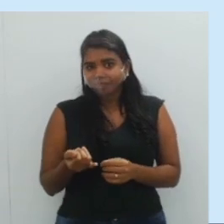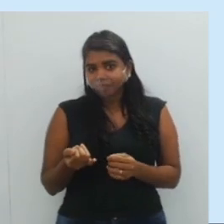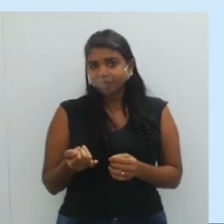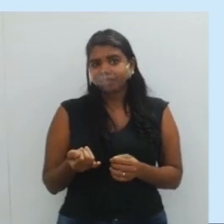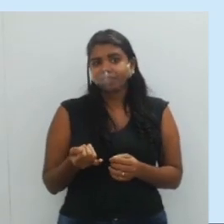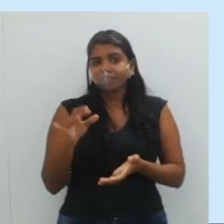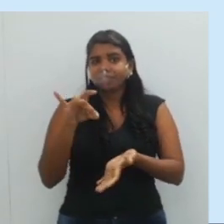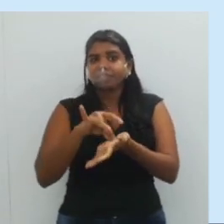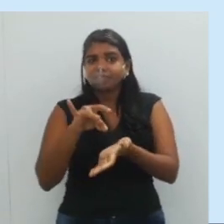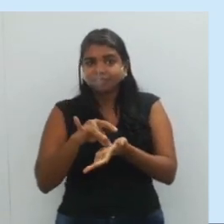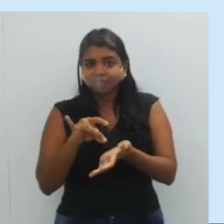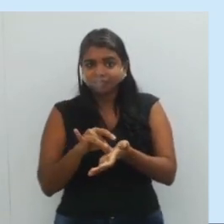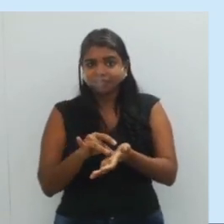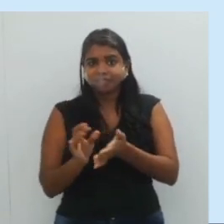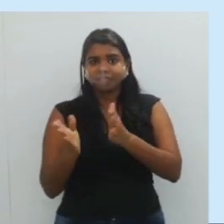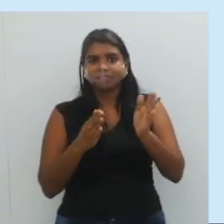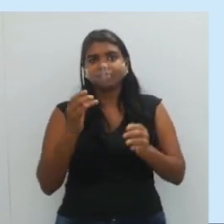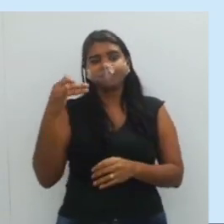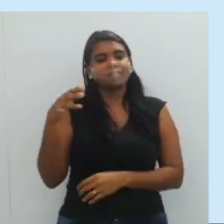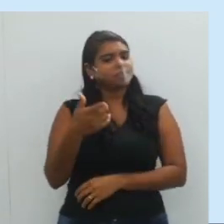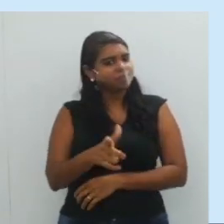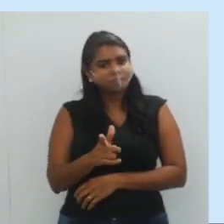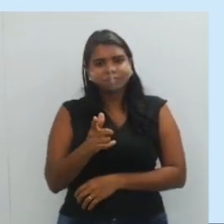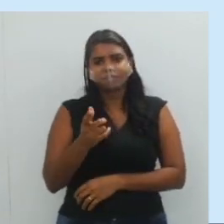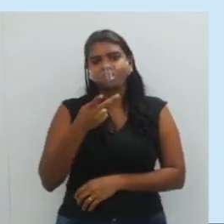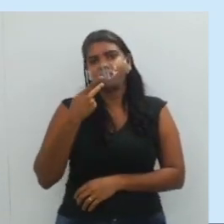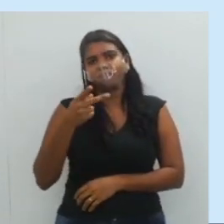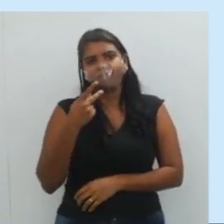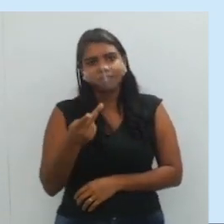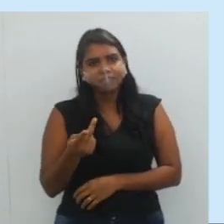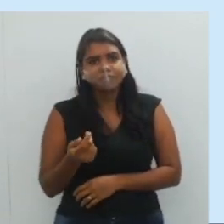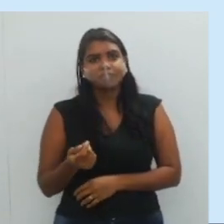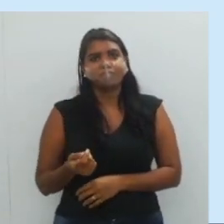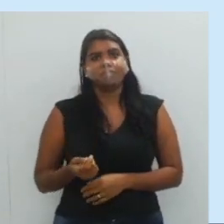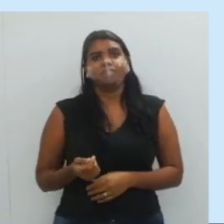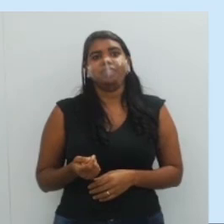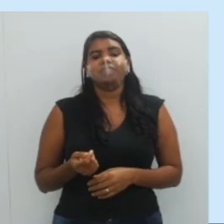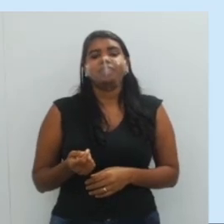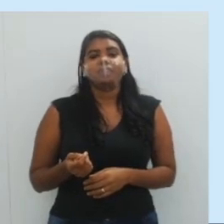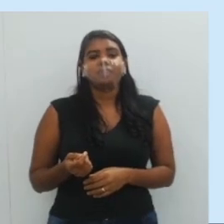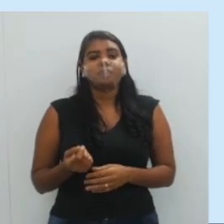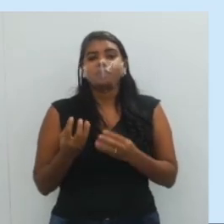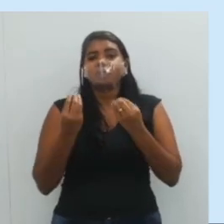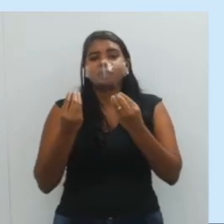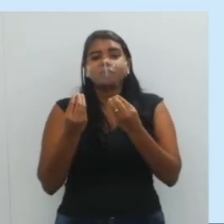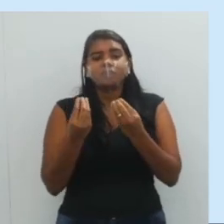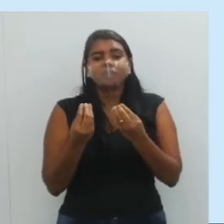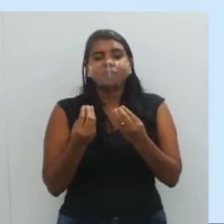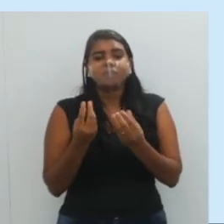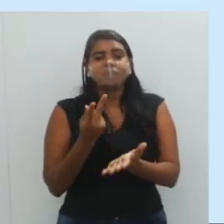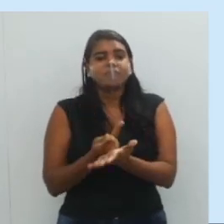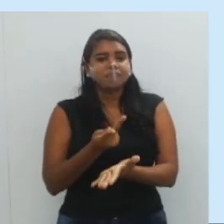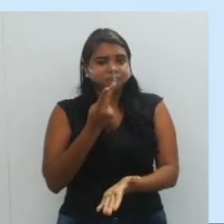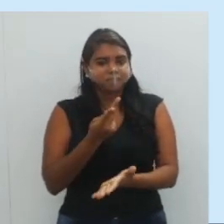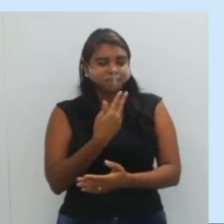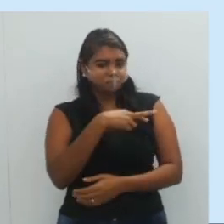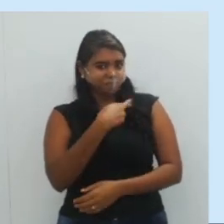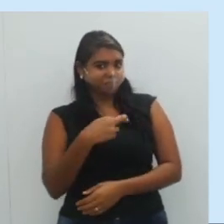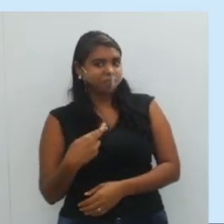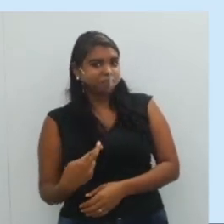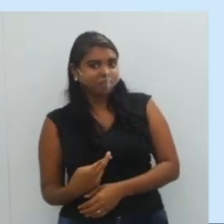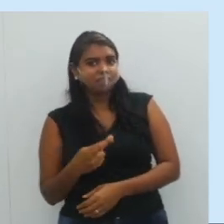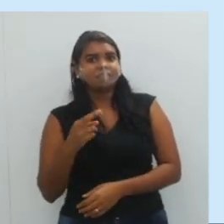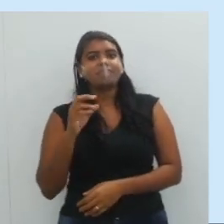sagradas verdades. Nesse ponto aqui, eu não estou falando do sagrado como acontecimento religioso.